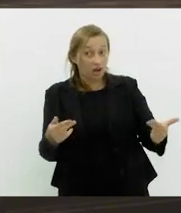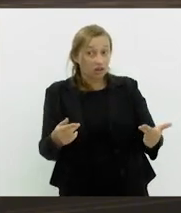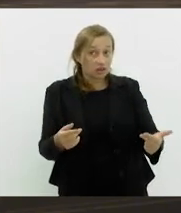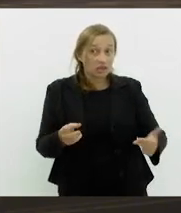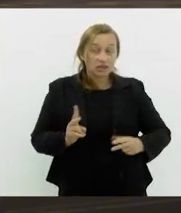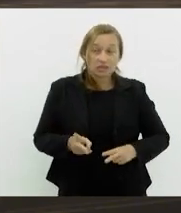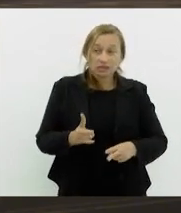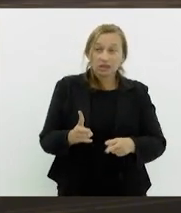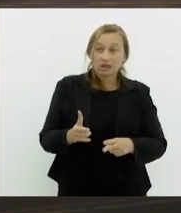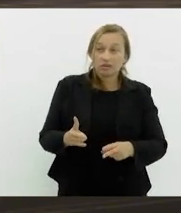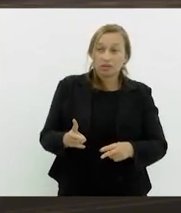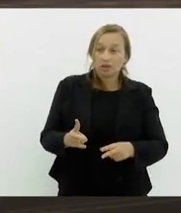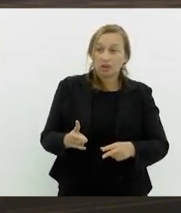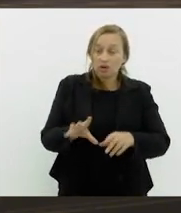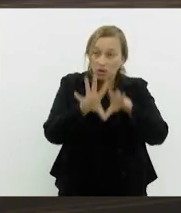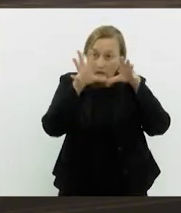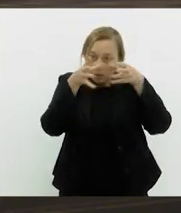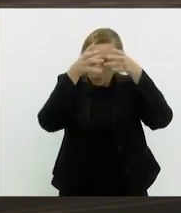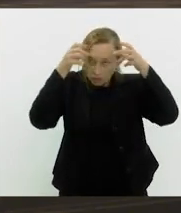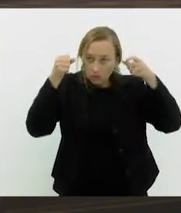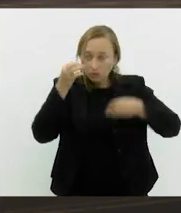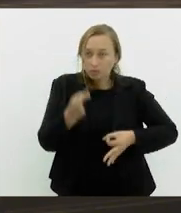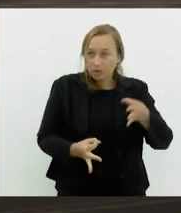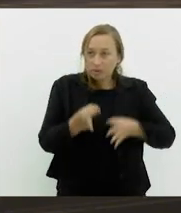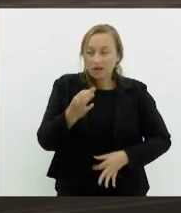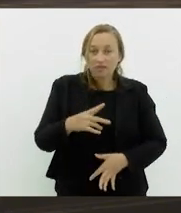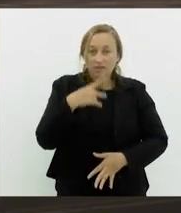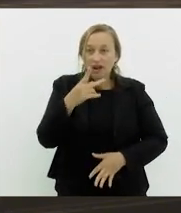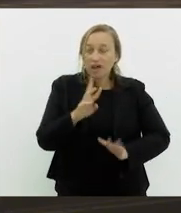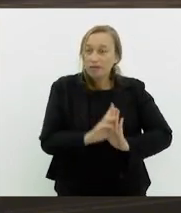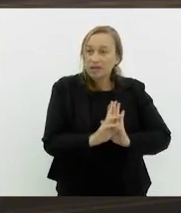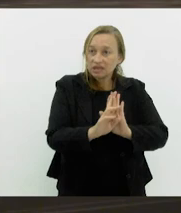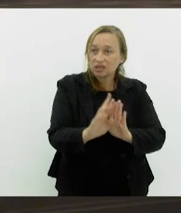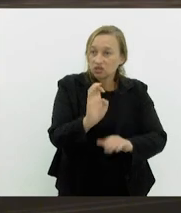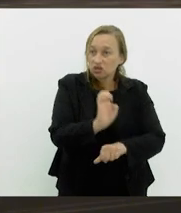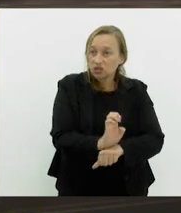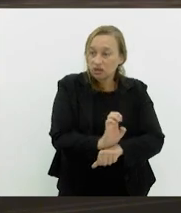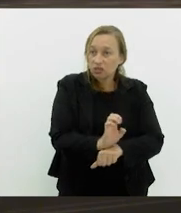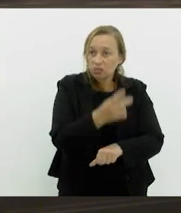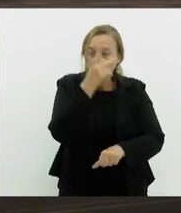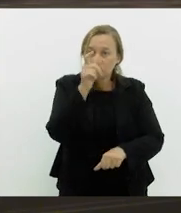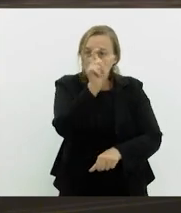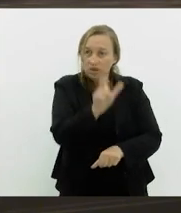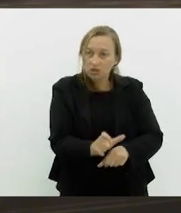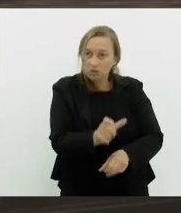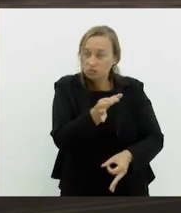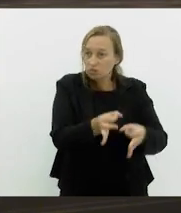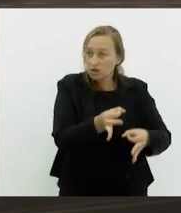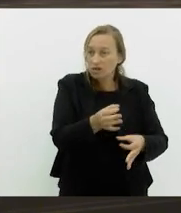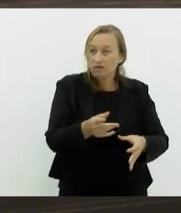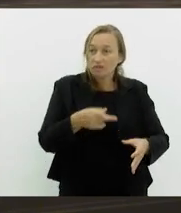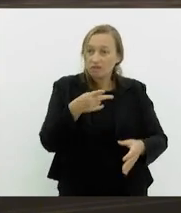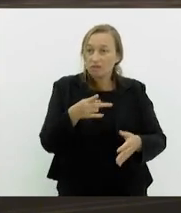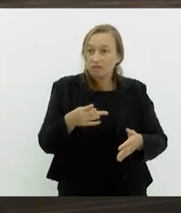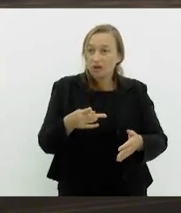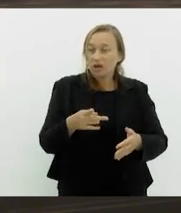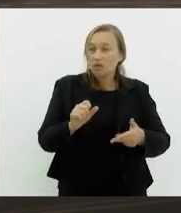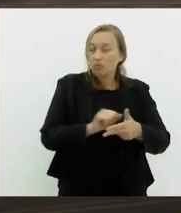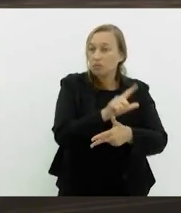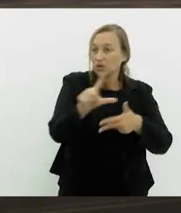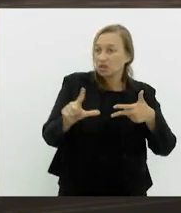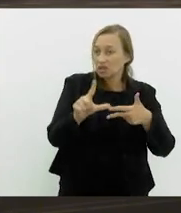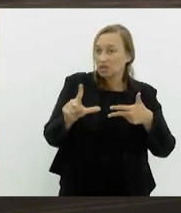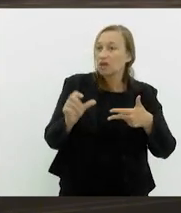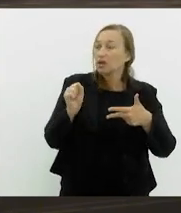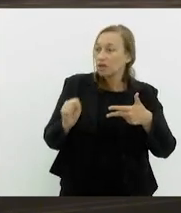o Supremo vai falar de unicidade da representação do Estado como pessoa jurídica, ele faz questão de excepcionar o Poder Legislativo, que pode